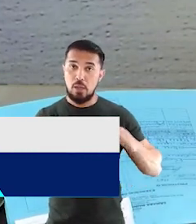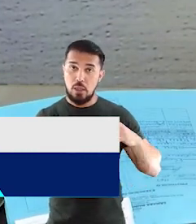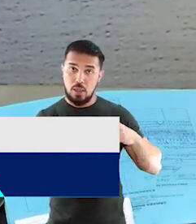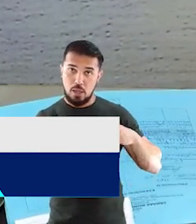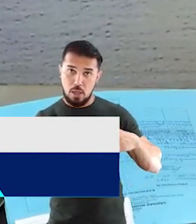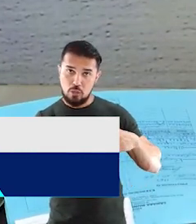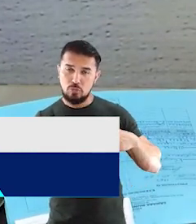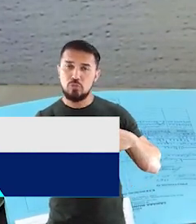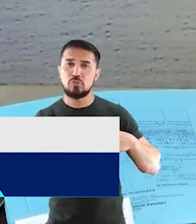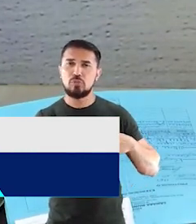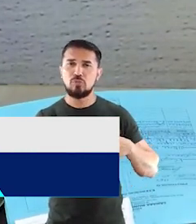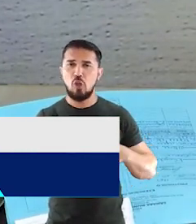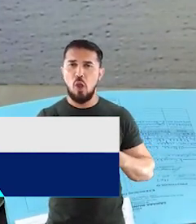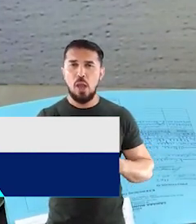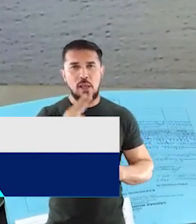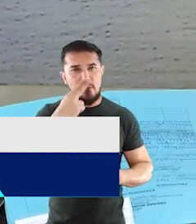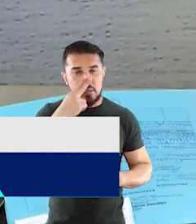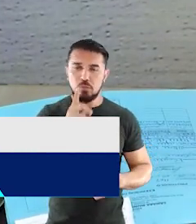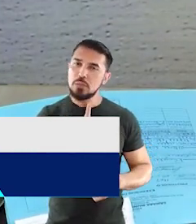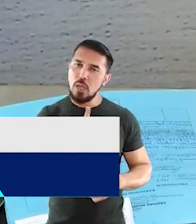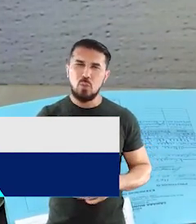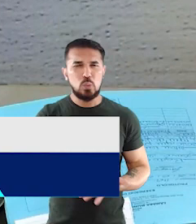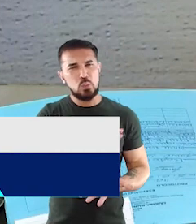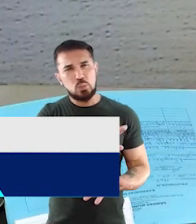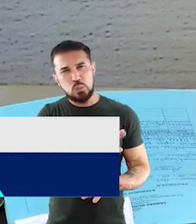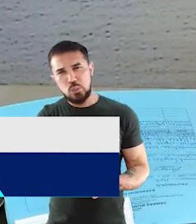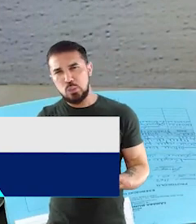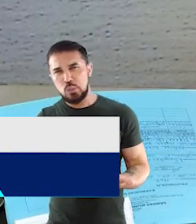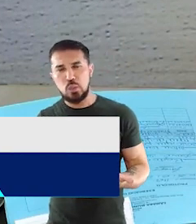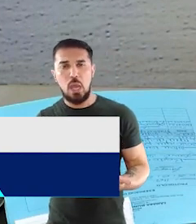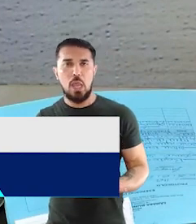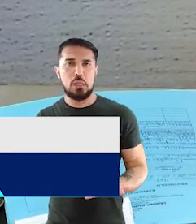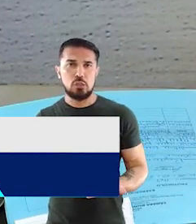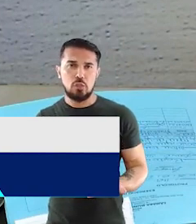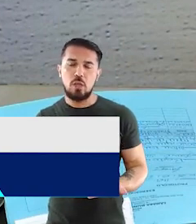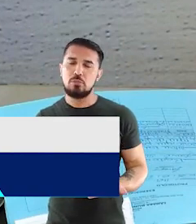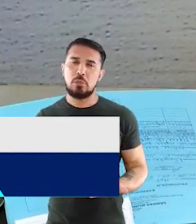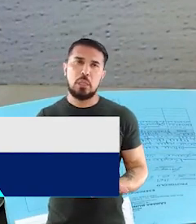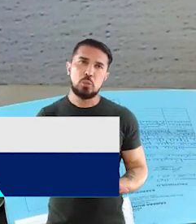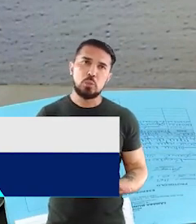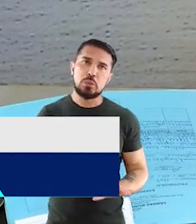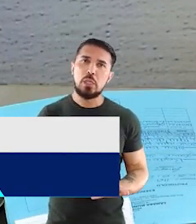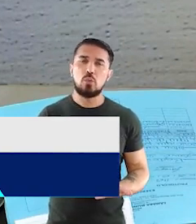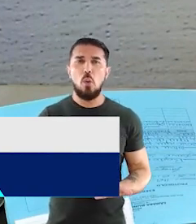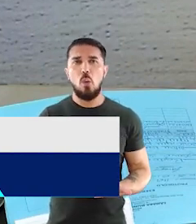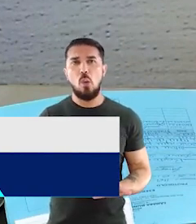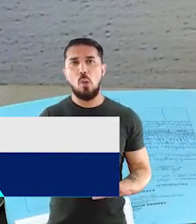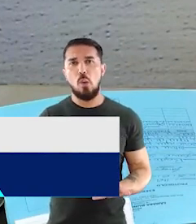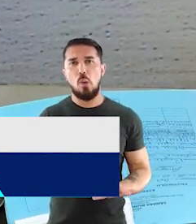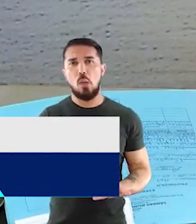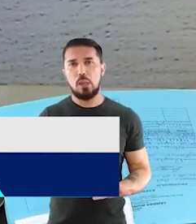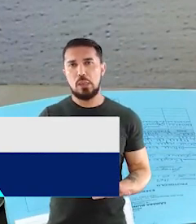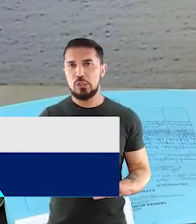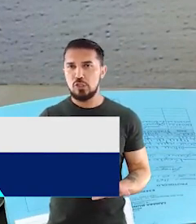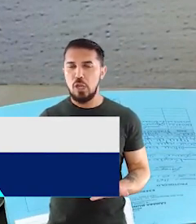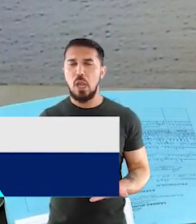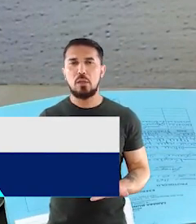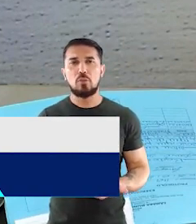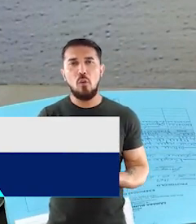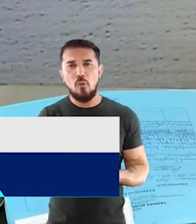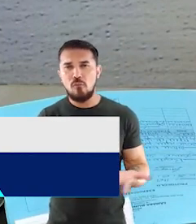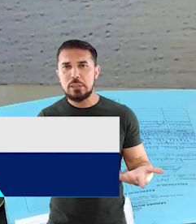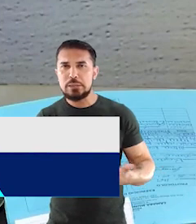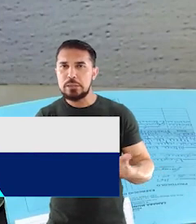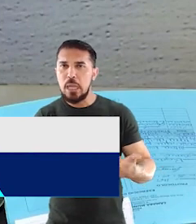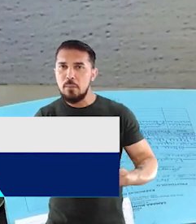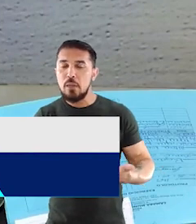falo templos não só evangélicos, todos os templos, entidades religiosas, associações, ONGs que prestam